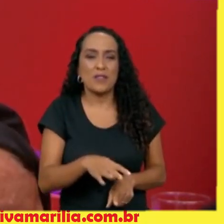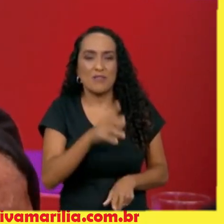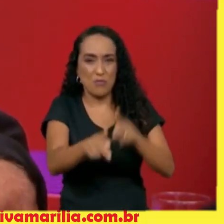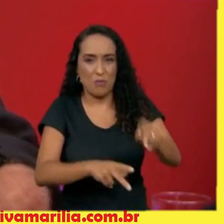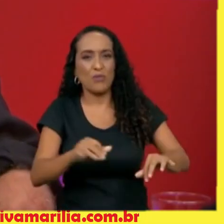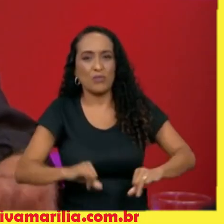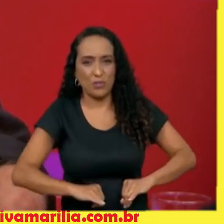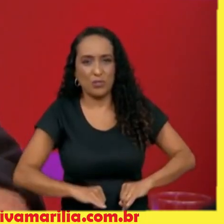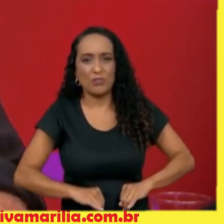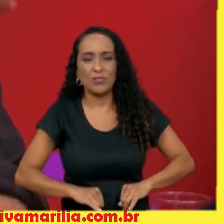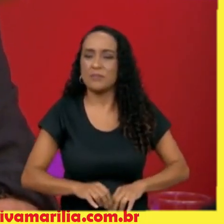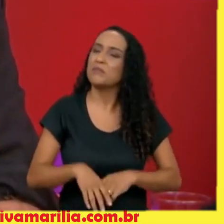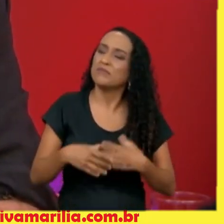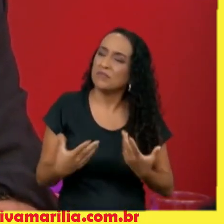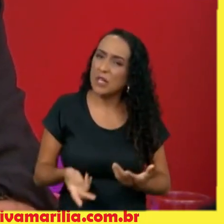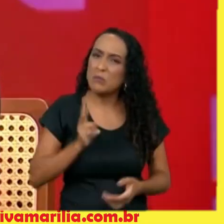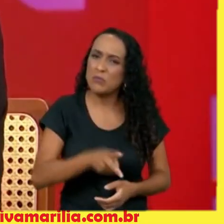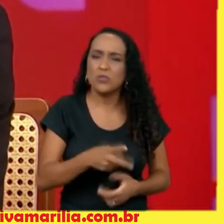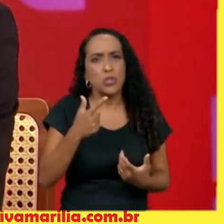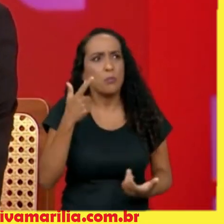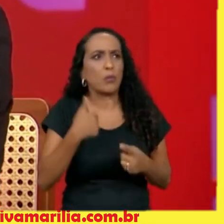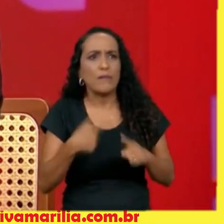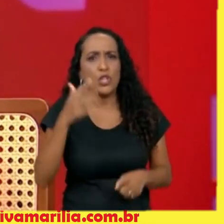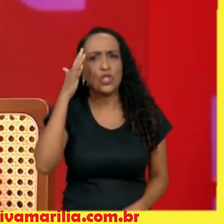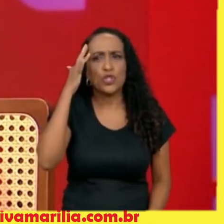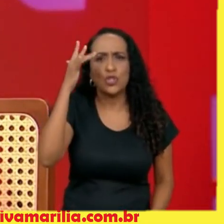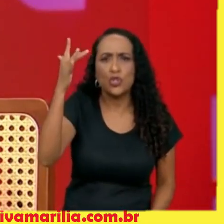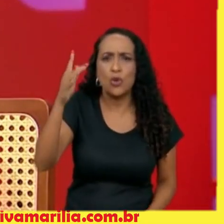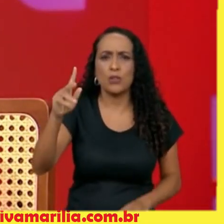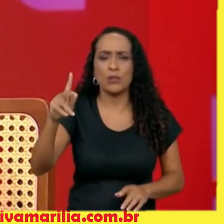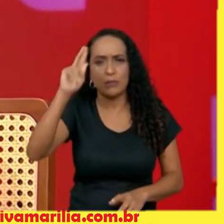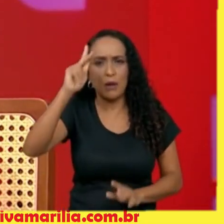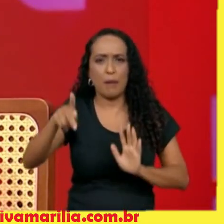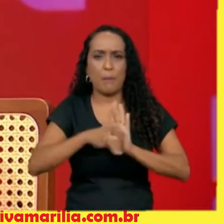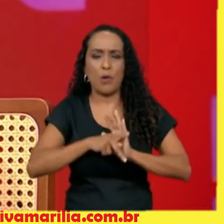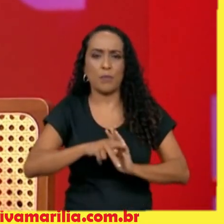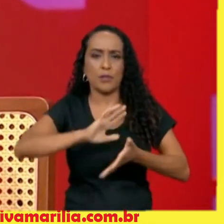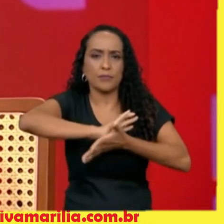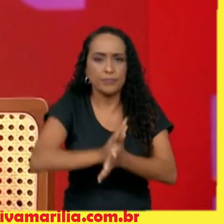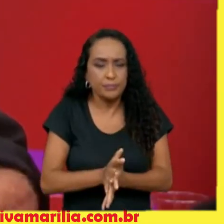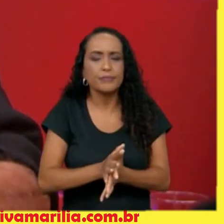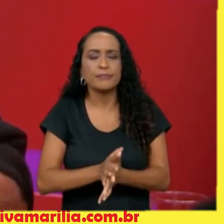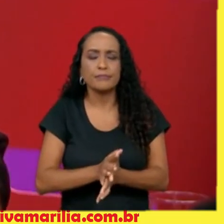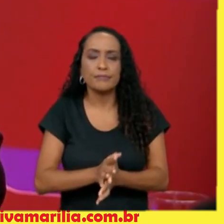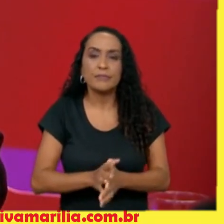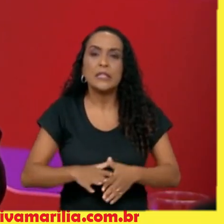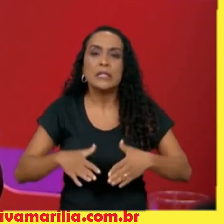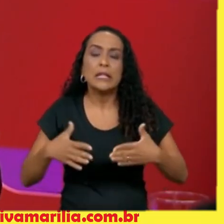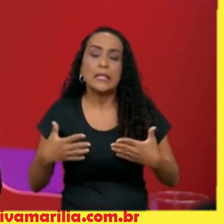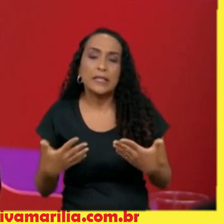Você ser 24 horas humilhado, porque você sonha com a sua própria humilhação. Sim. Também. Né? E aí,